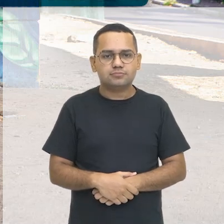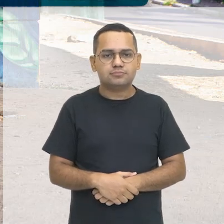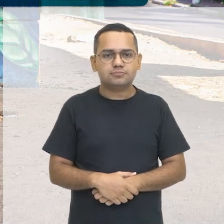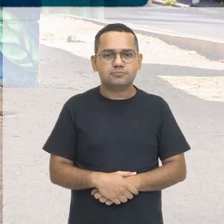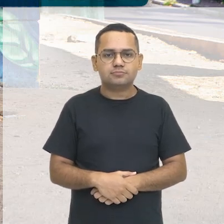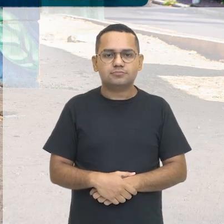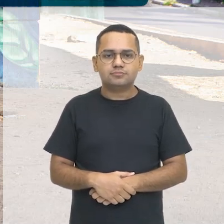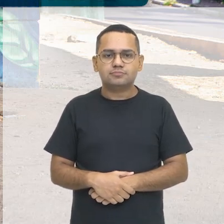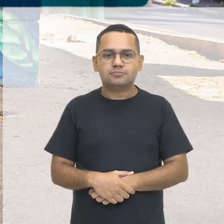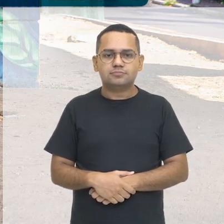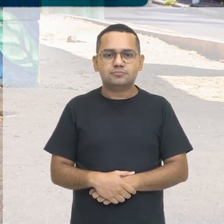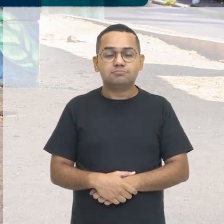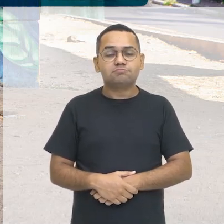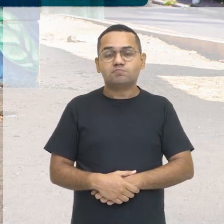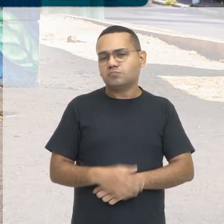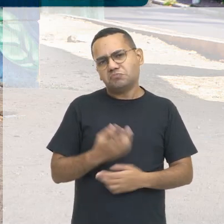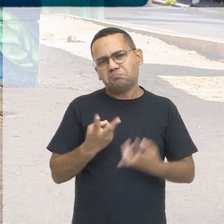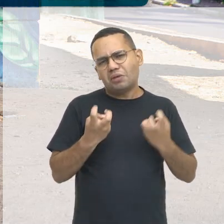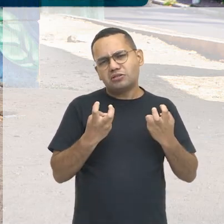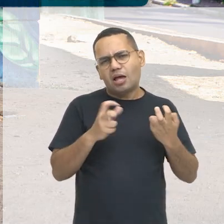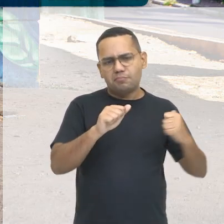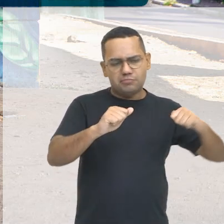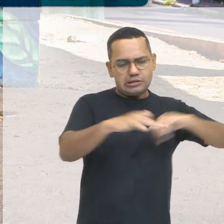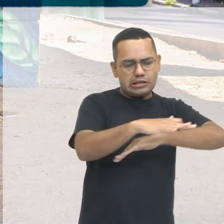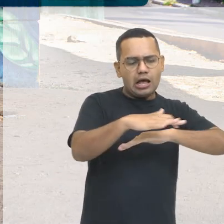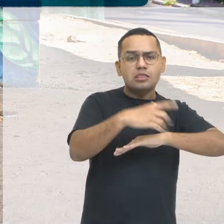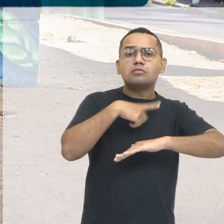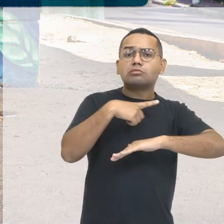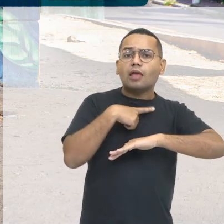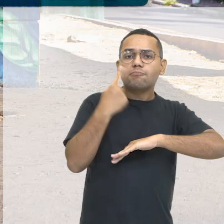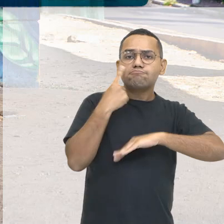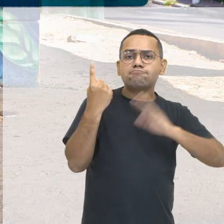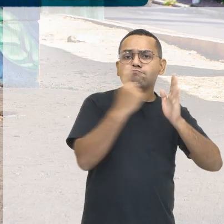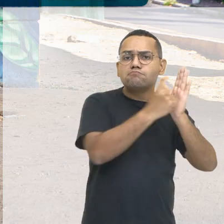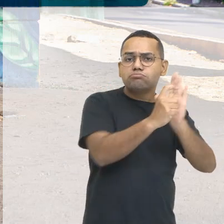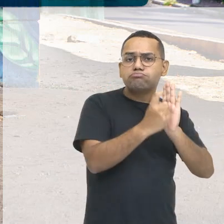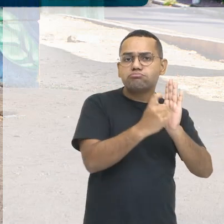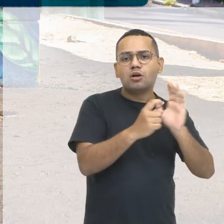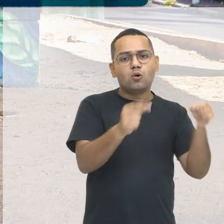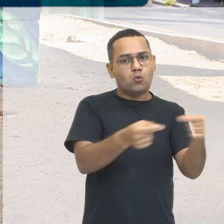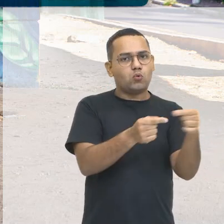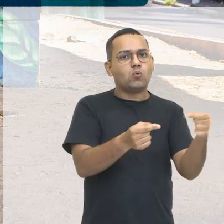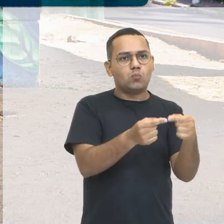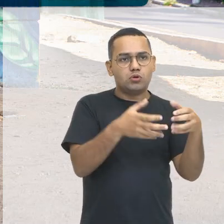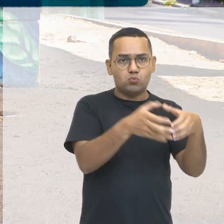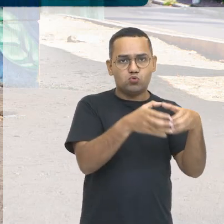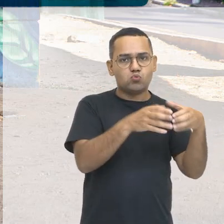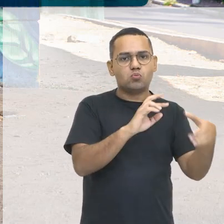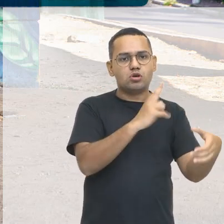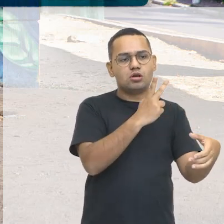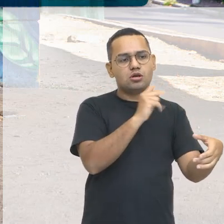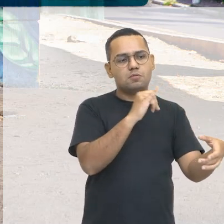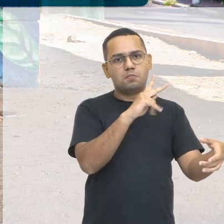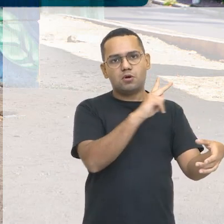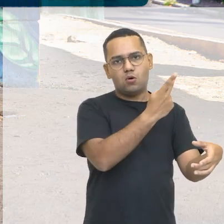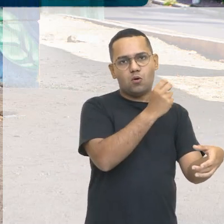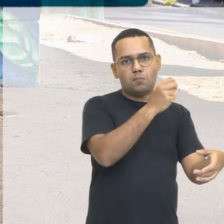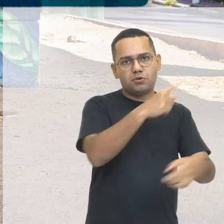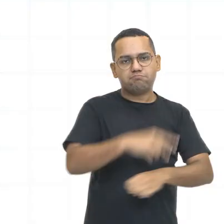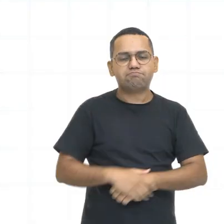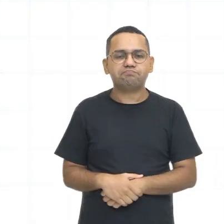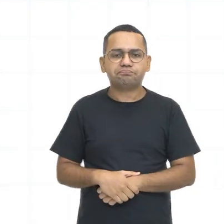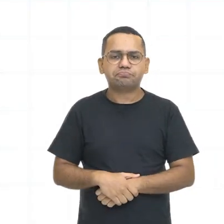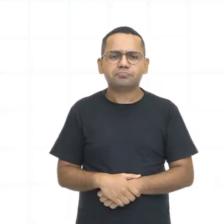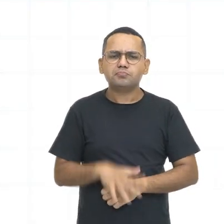vocês podem observar em todas as grandes cidades do mundo. Então, através desse movimento hip hop. Então,